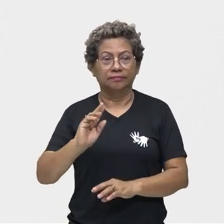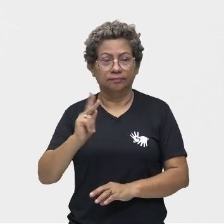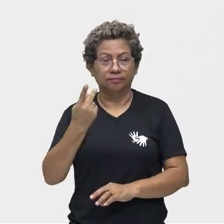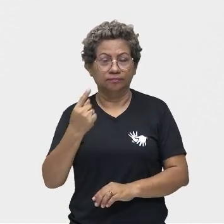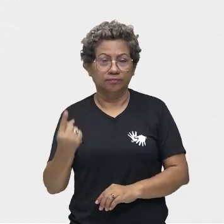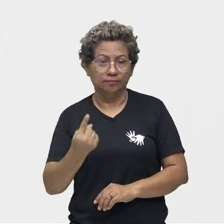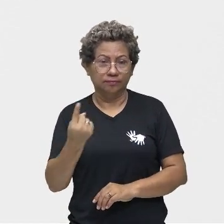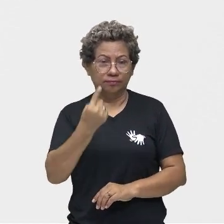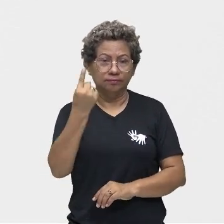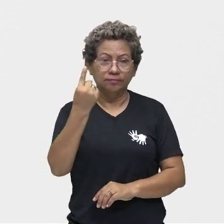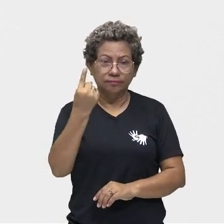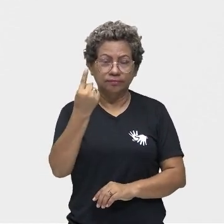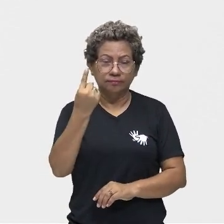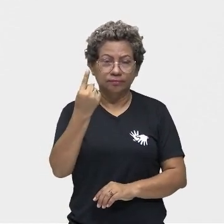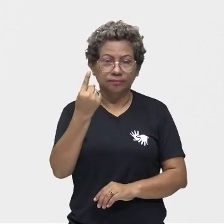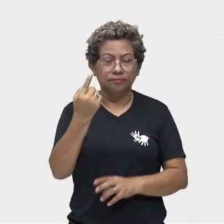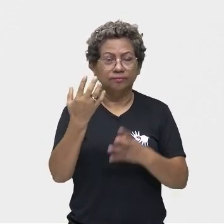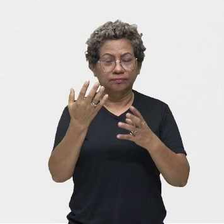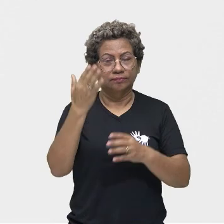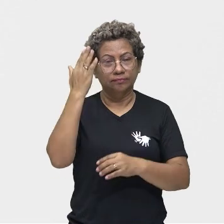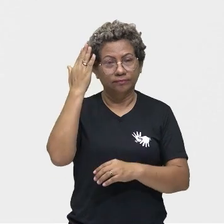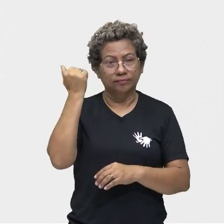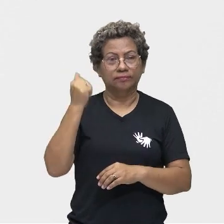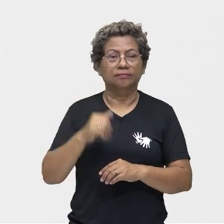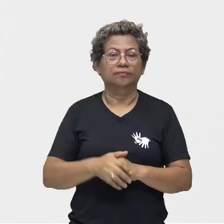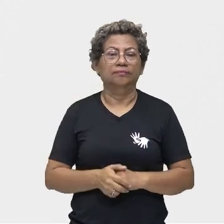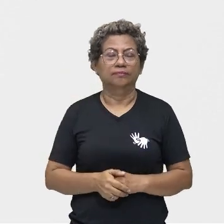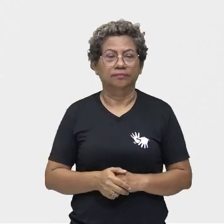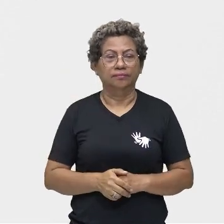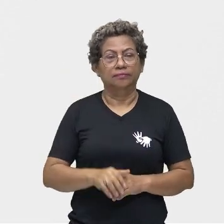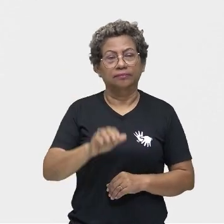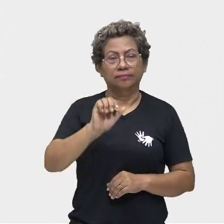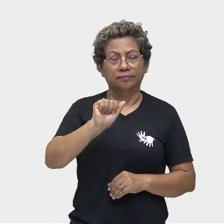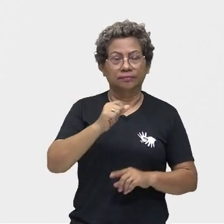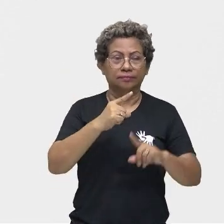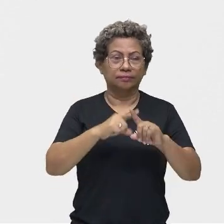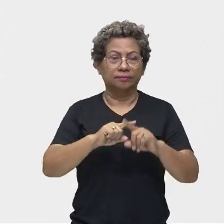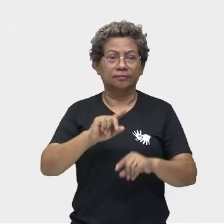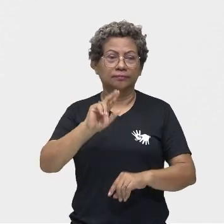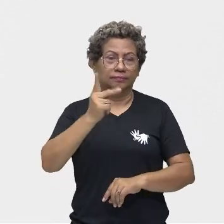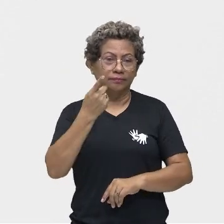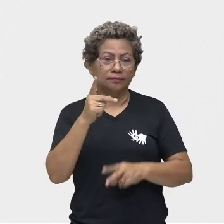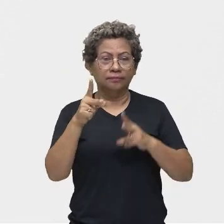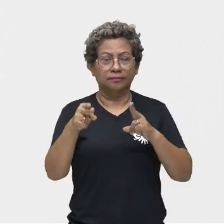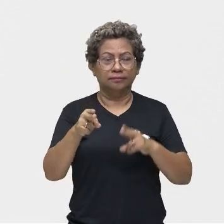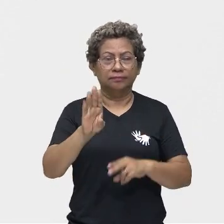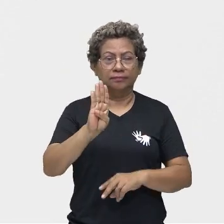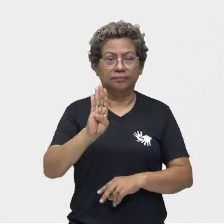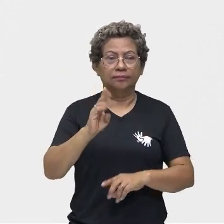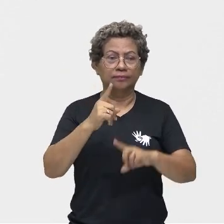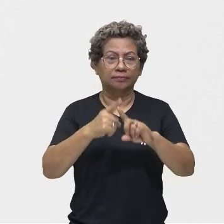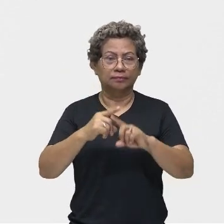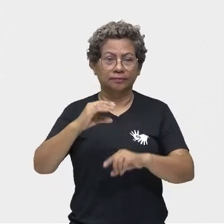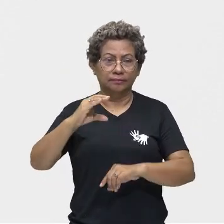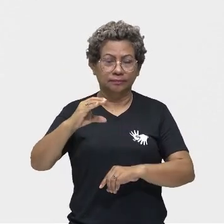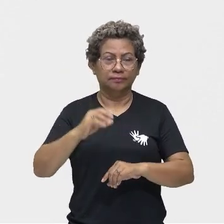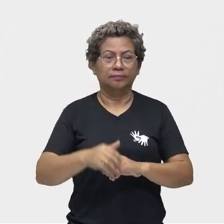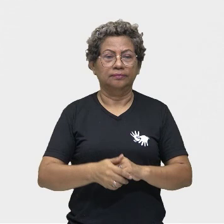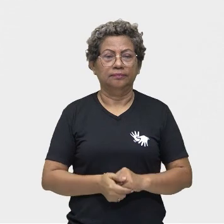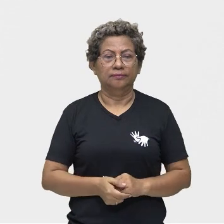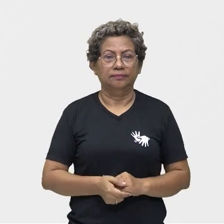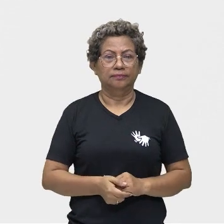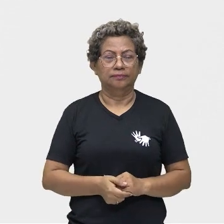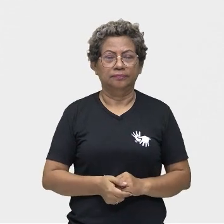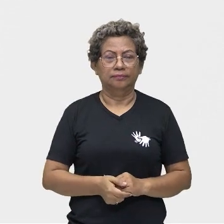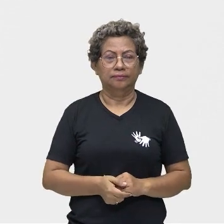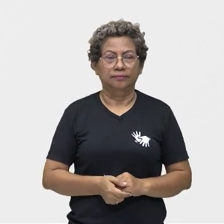altura, que é o que se quer saber, vamos usar essa relação aqui. A vezes H igual a B vezes C. A